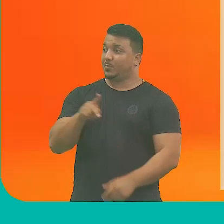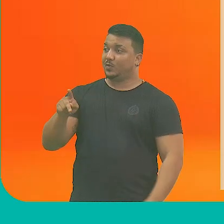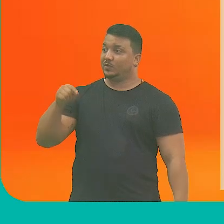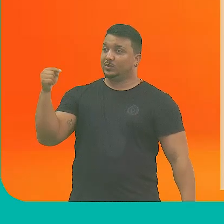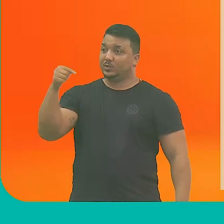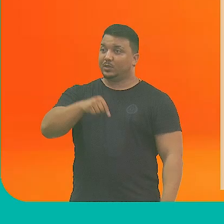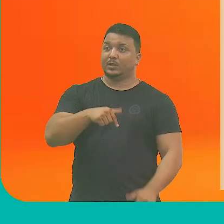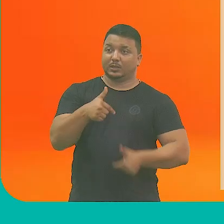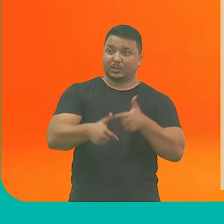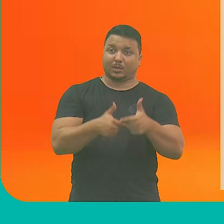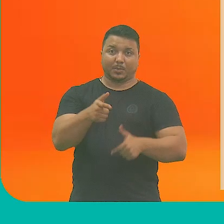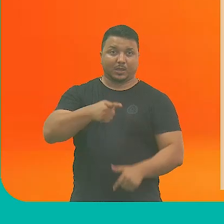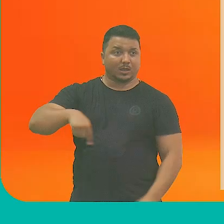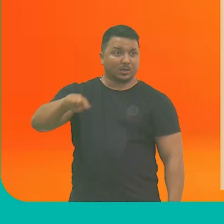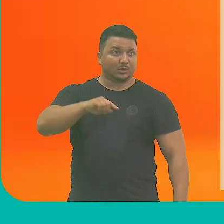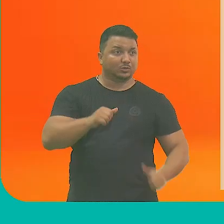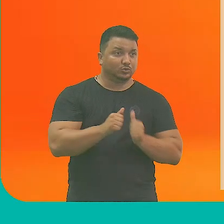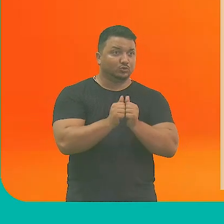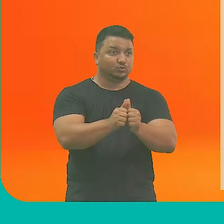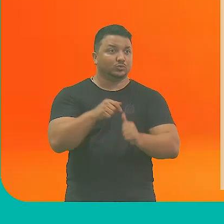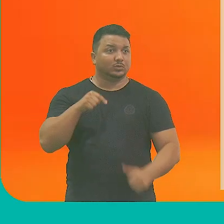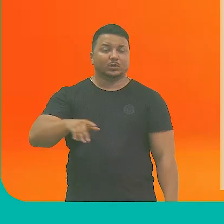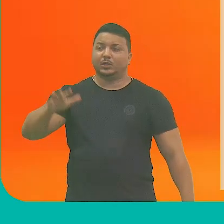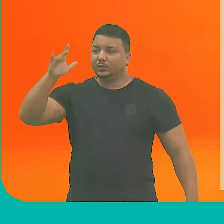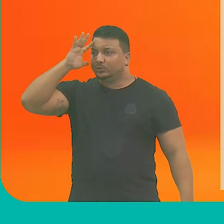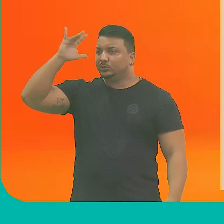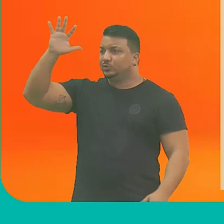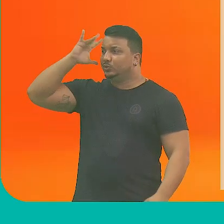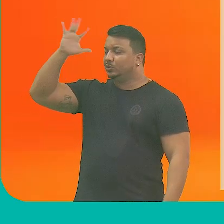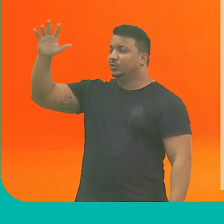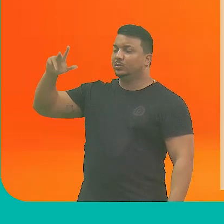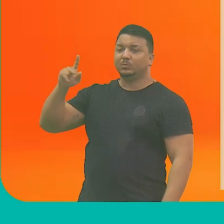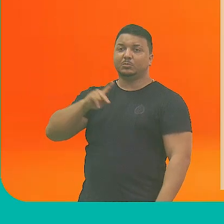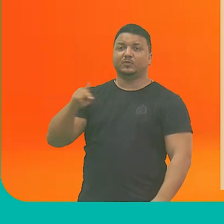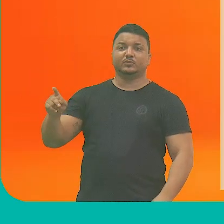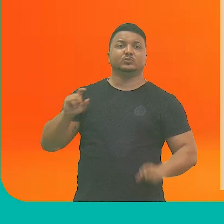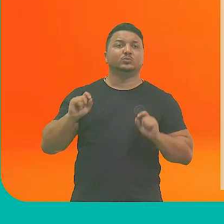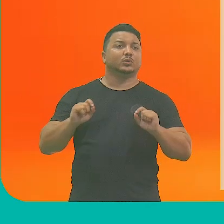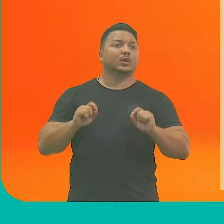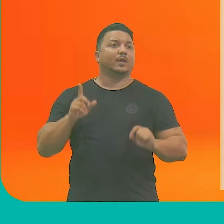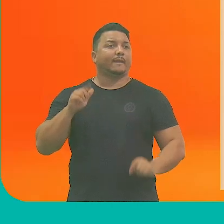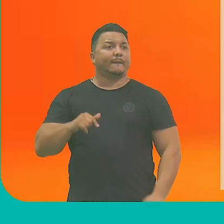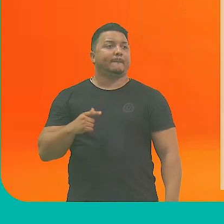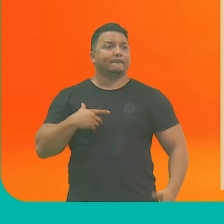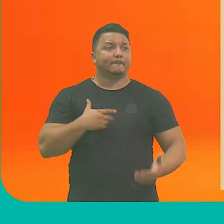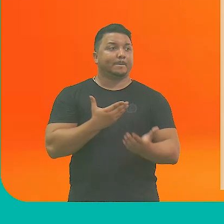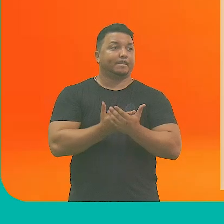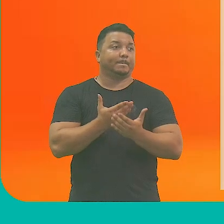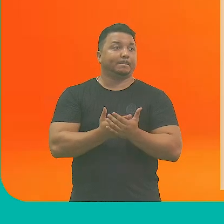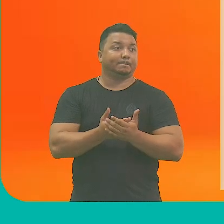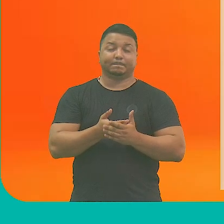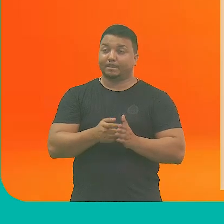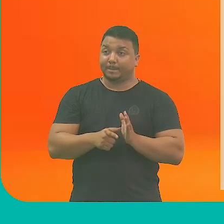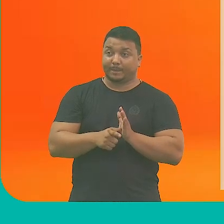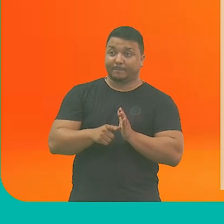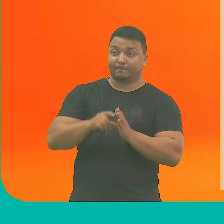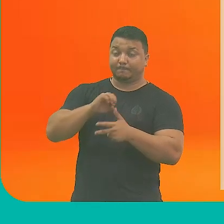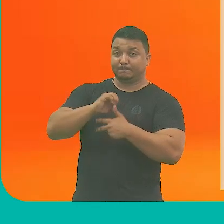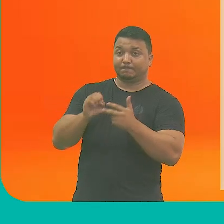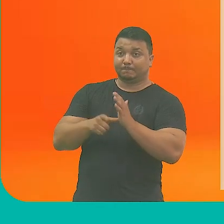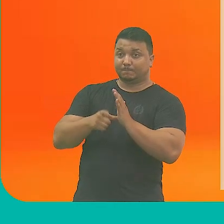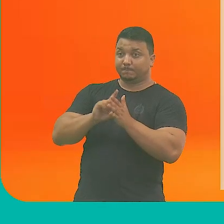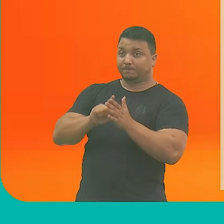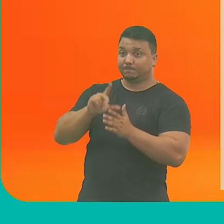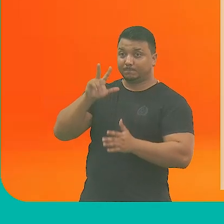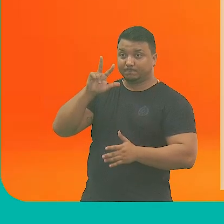cá trabalhar com vocês, o sonho de total professor é no aulão de véspera, ele dizer o que é que